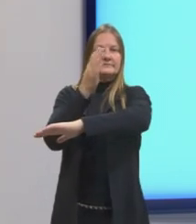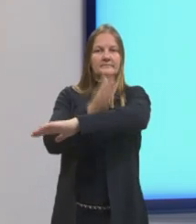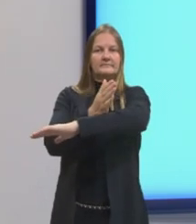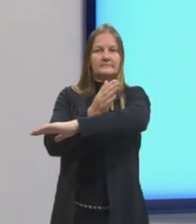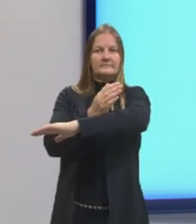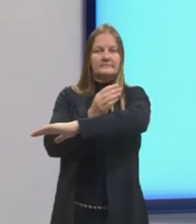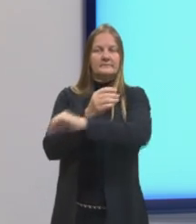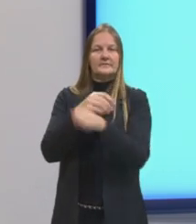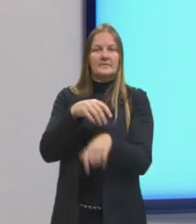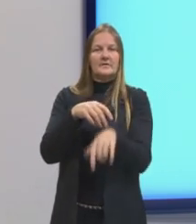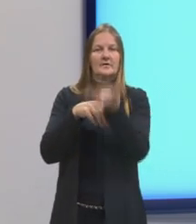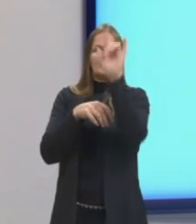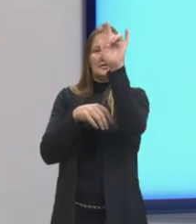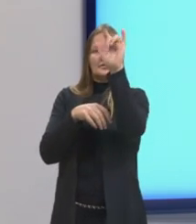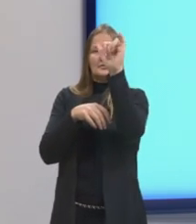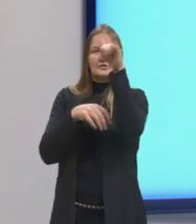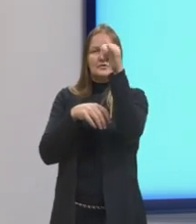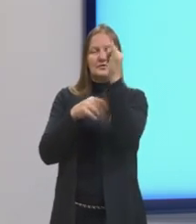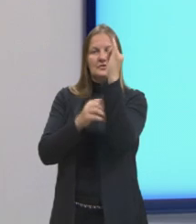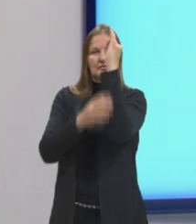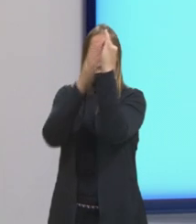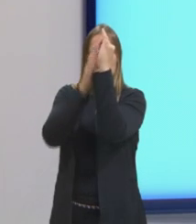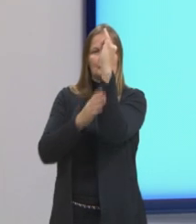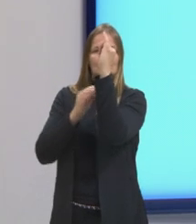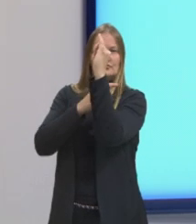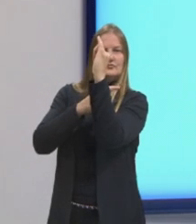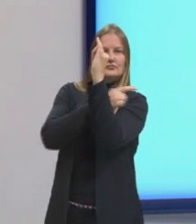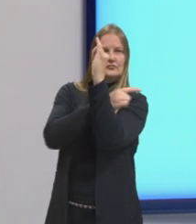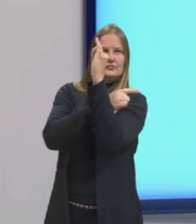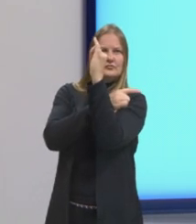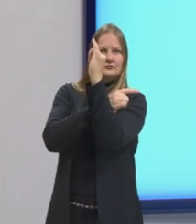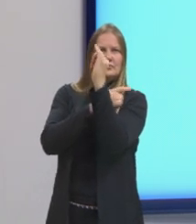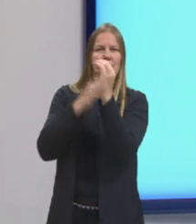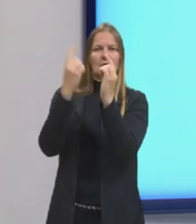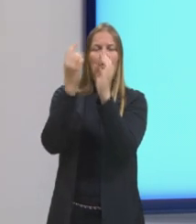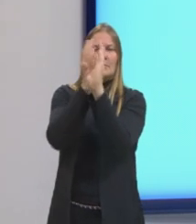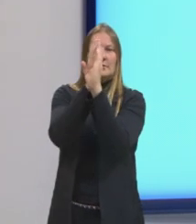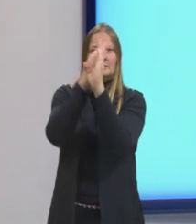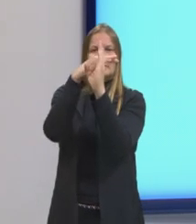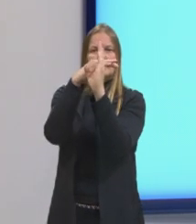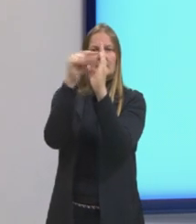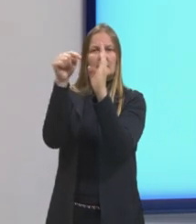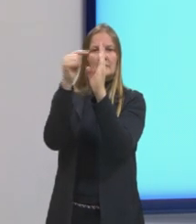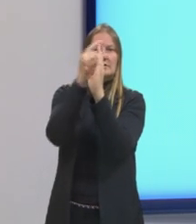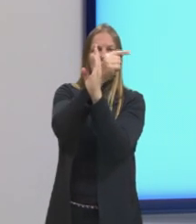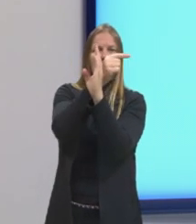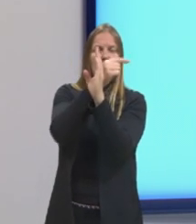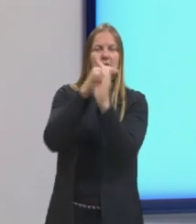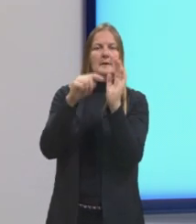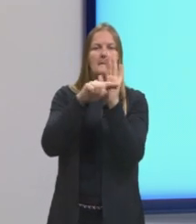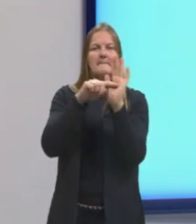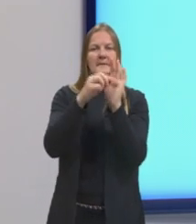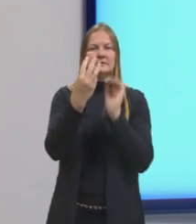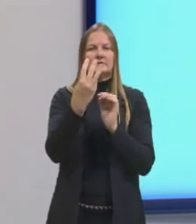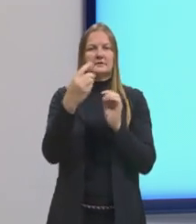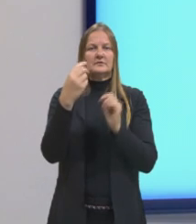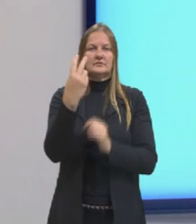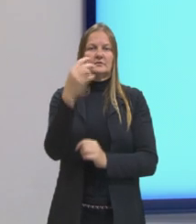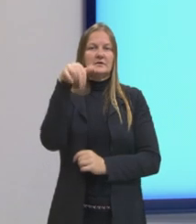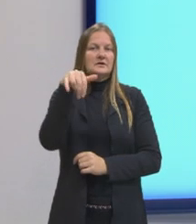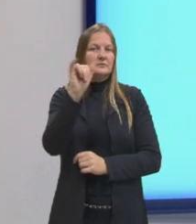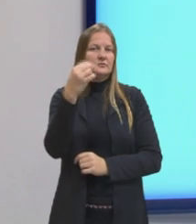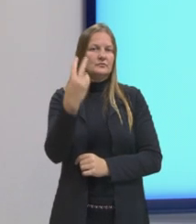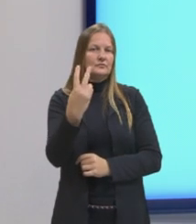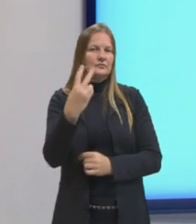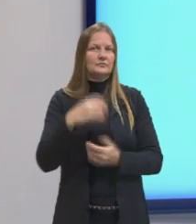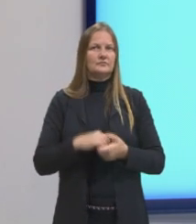Y = 2 e esse referencial então para o banco será x - 3y dois